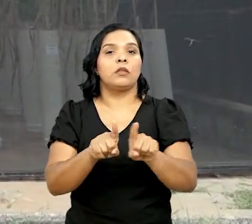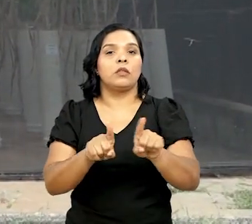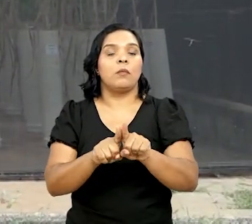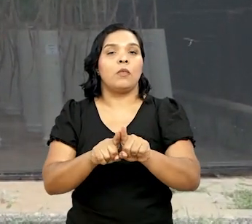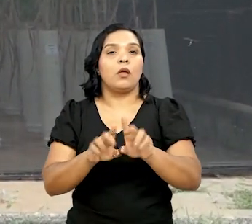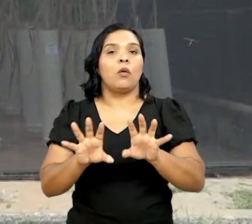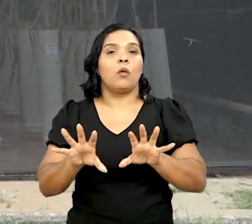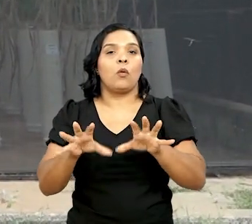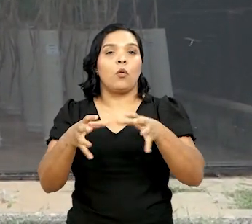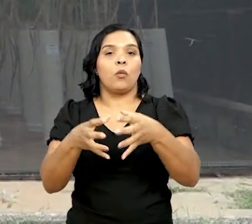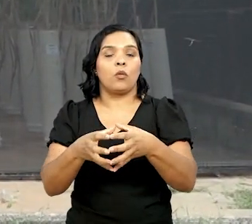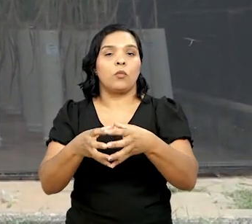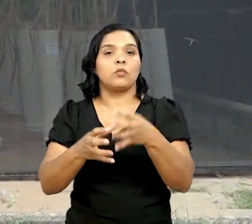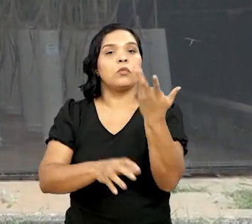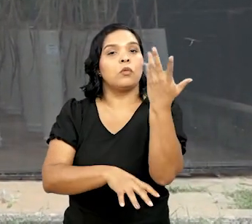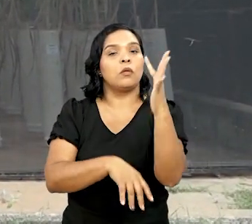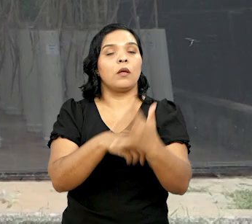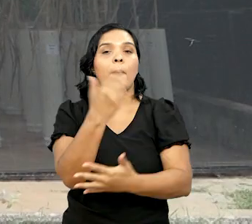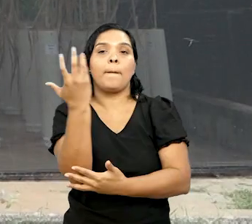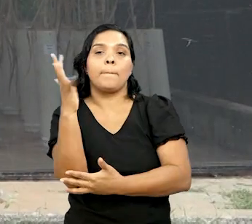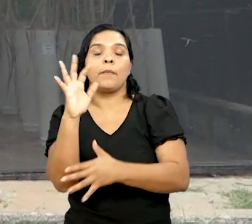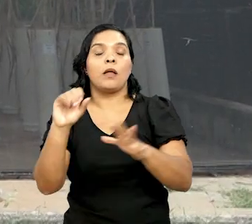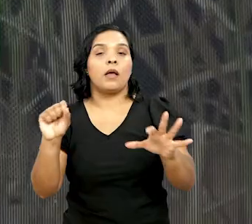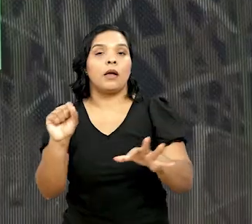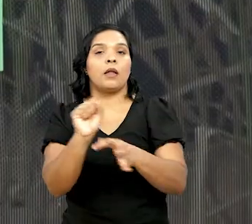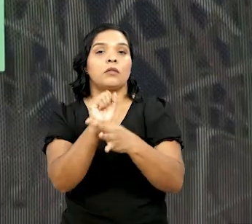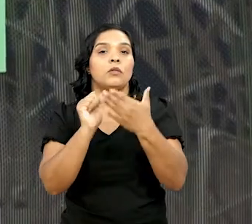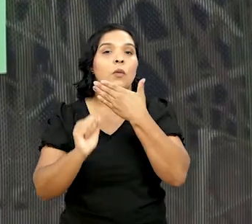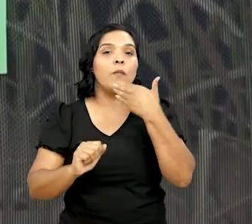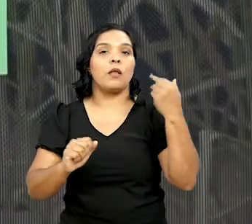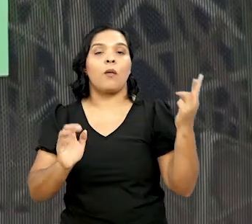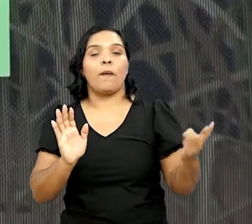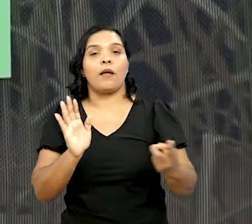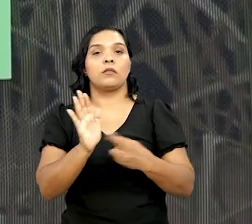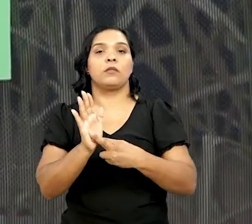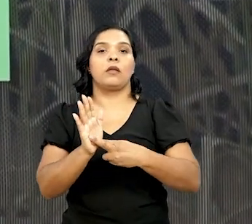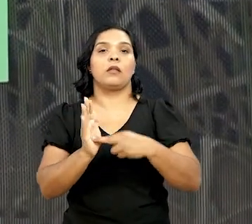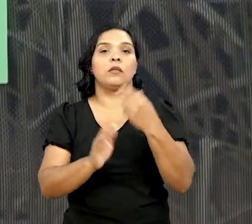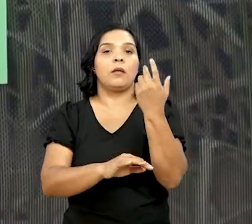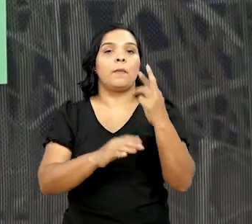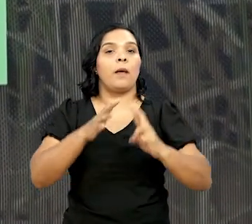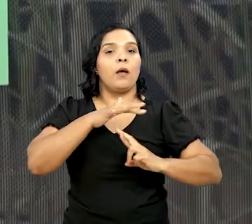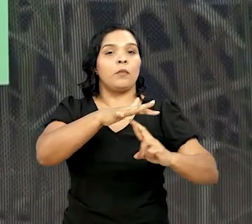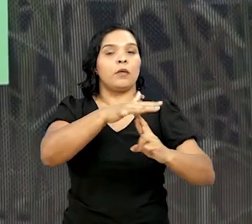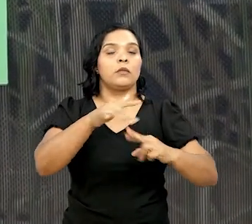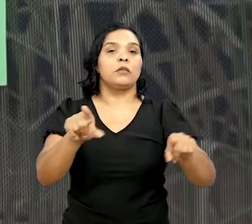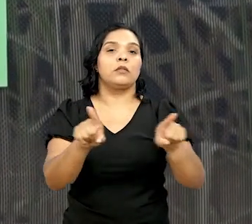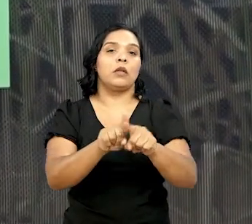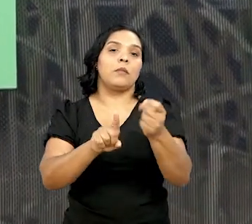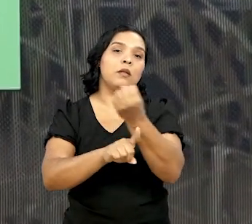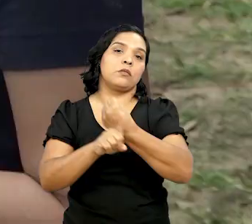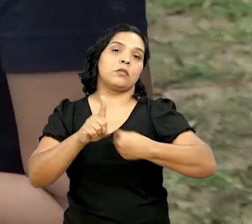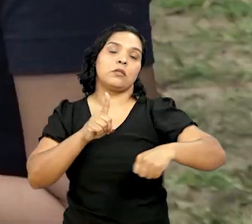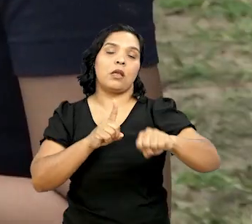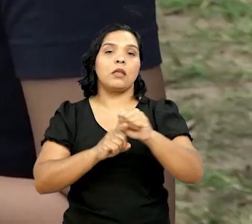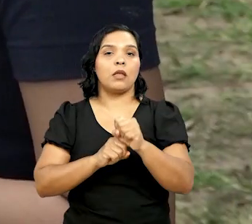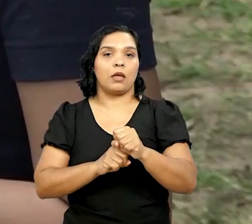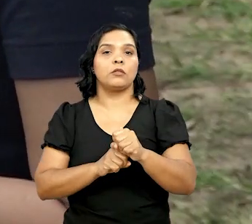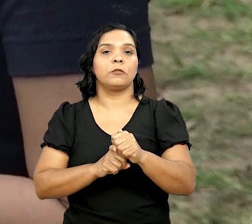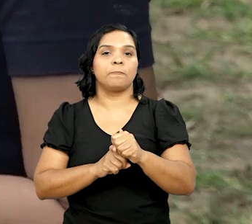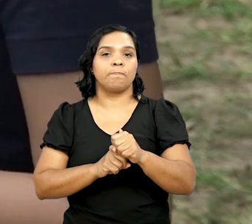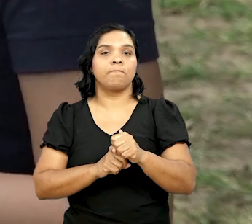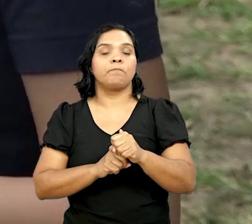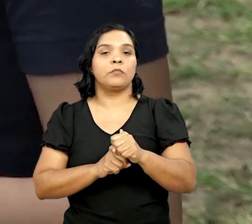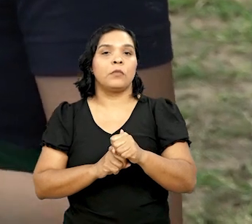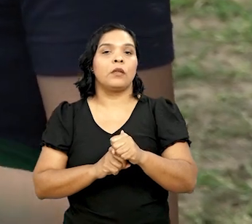órgãos ambientais estão sintonizados para garantir o melhor resultado para o meio ambiente e para a sociedade. E as